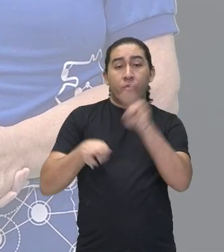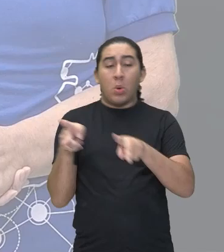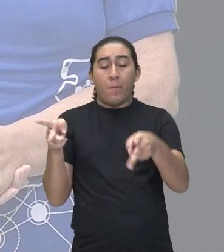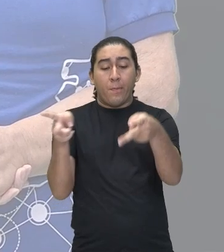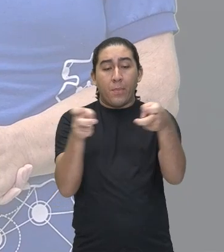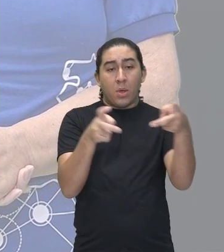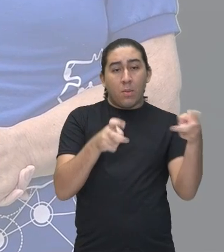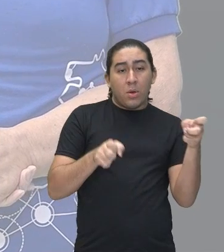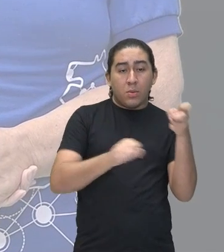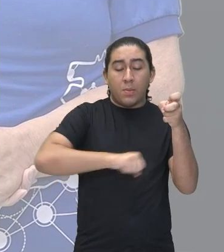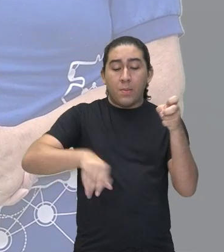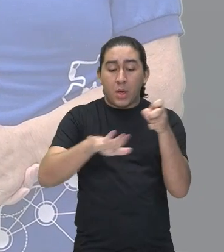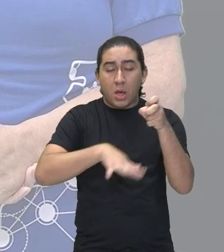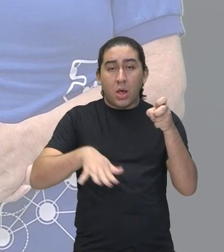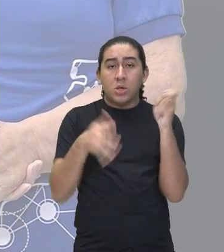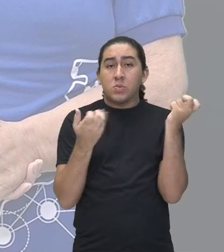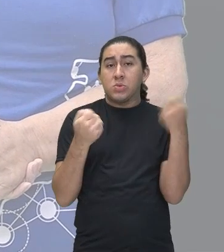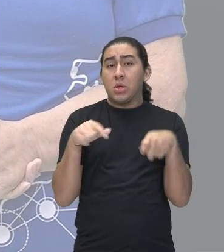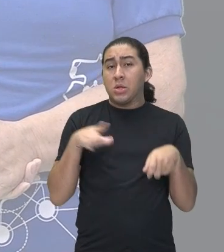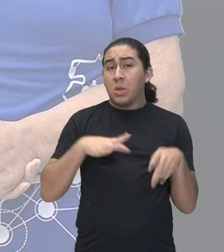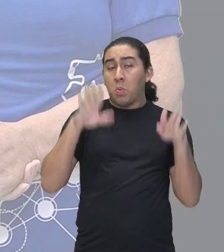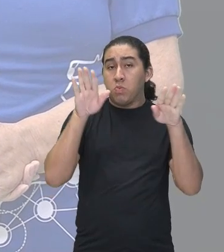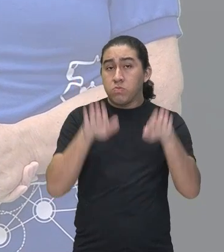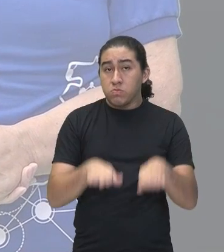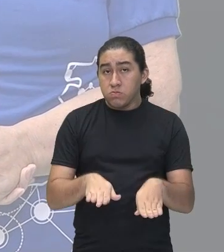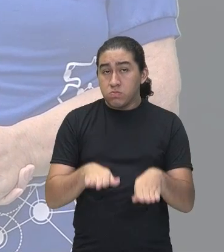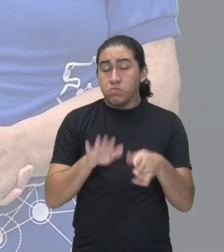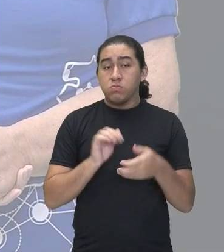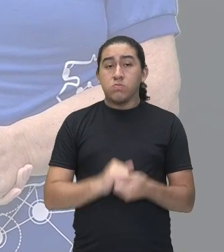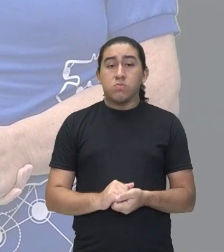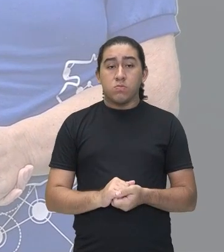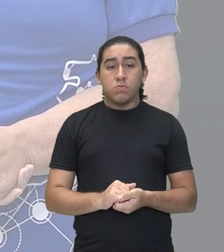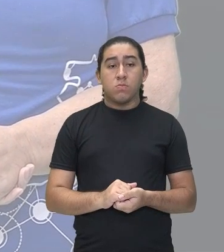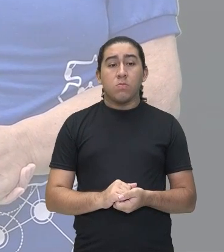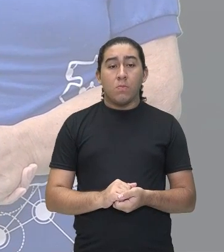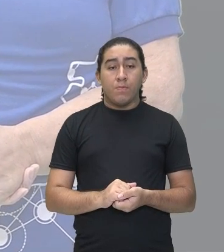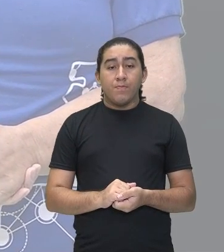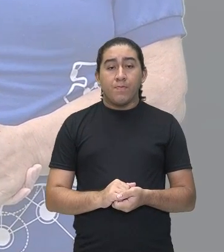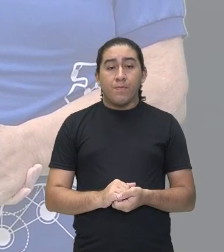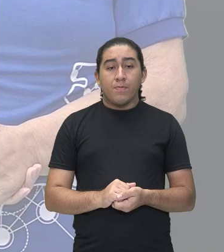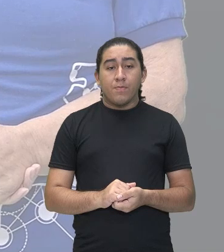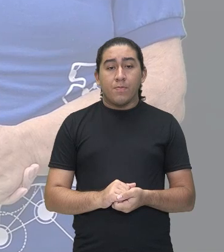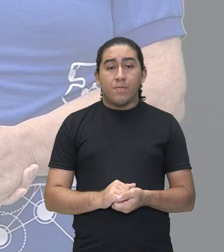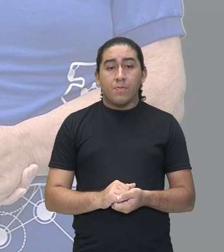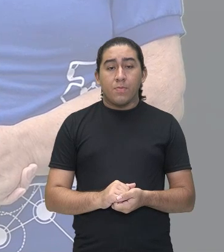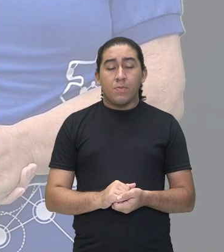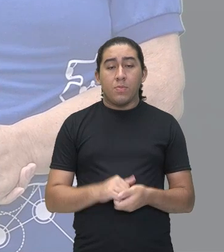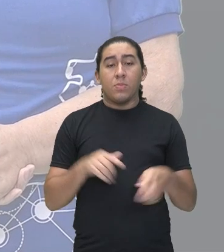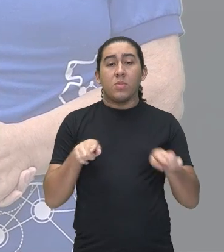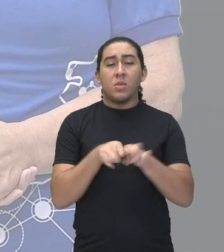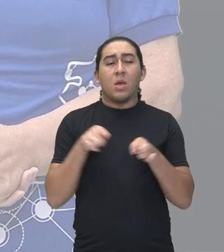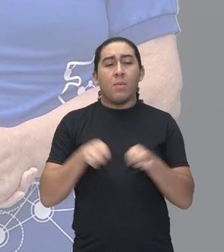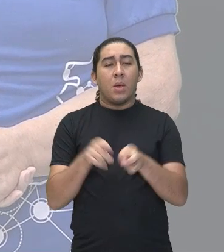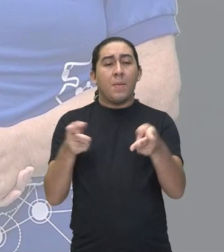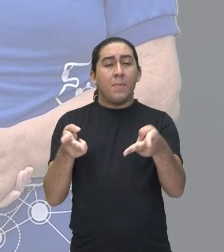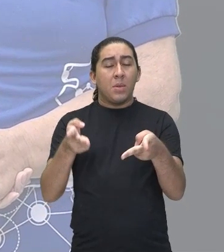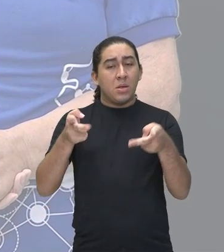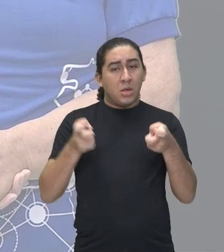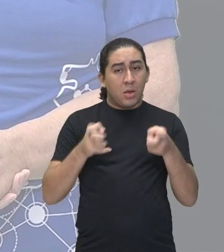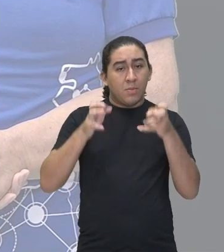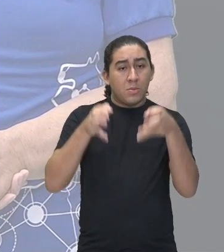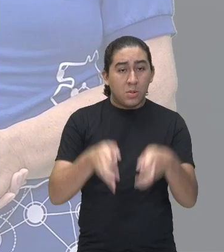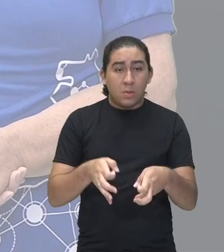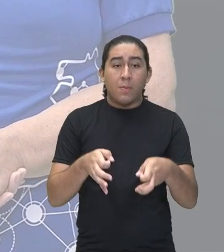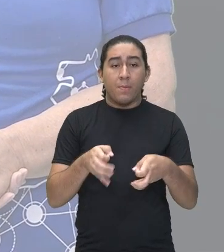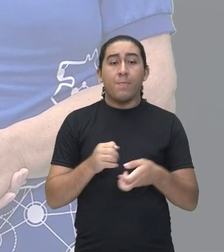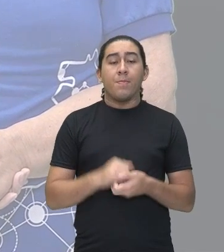produzidos, devem ser dignamente consagrados? Recebe o termo voto, recebe o terno